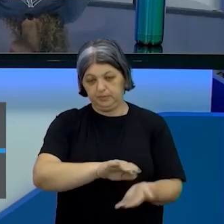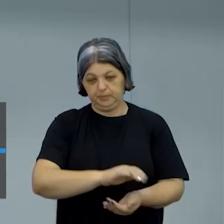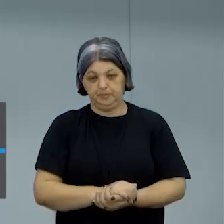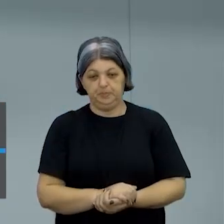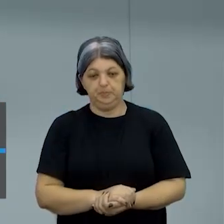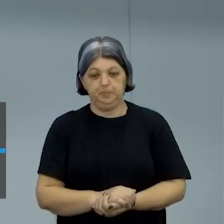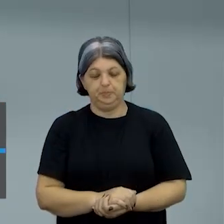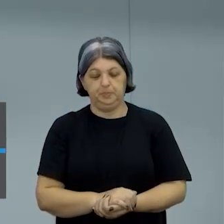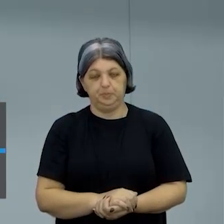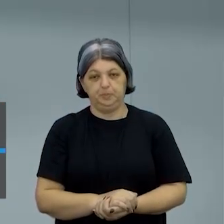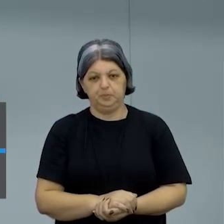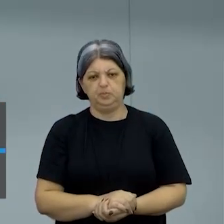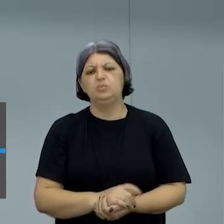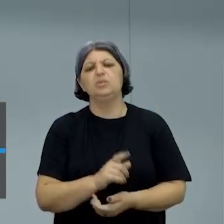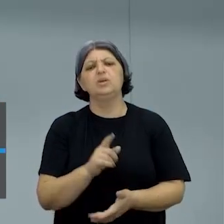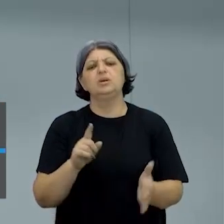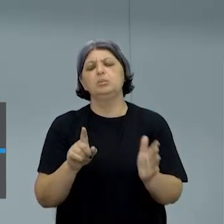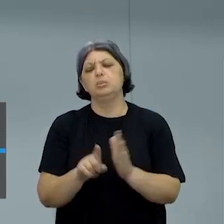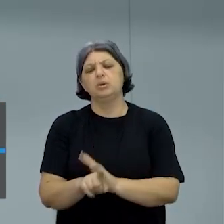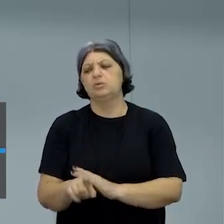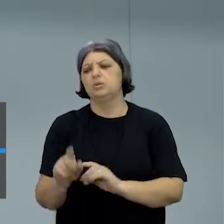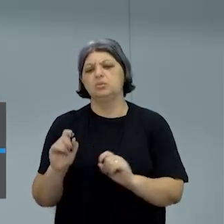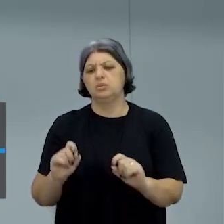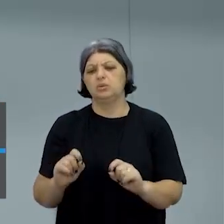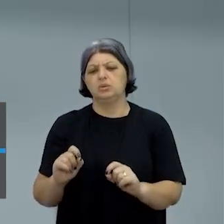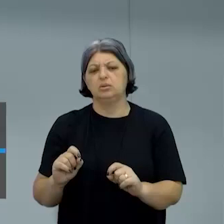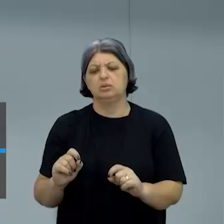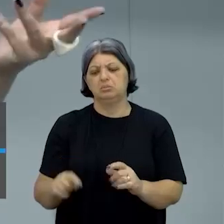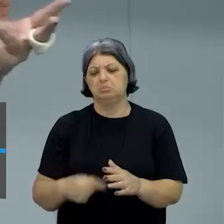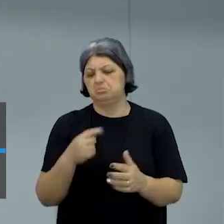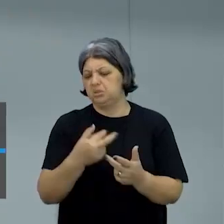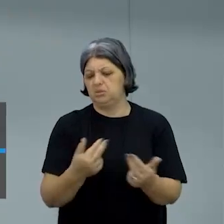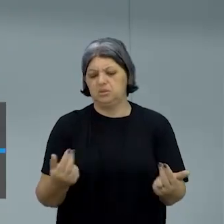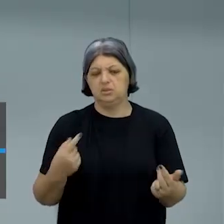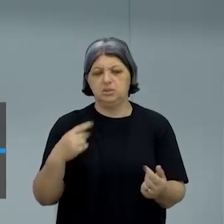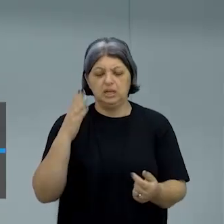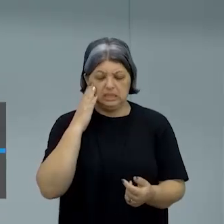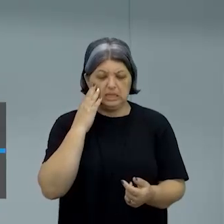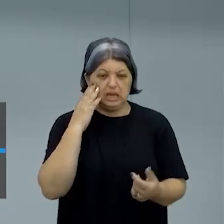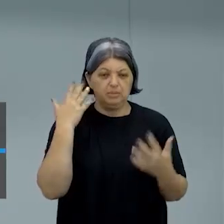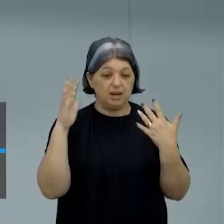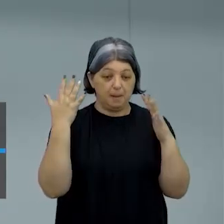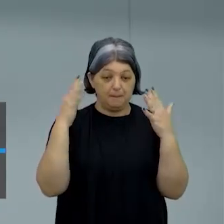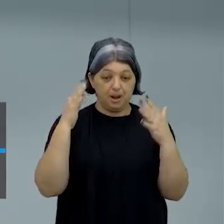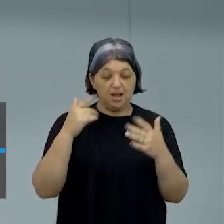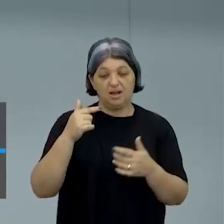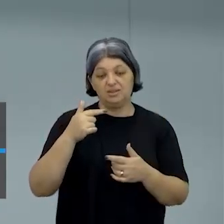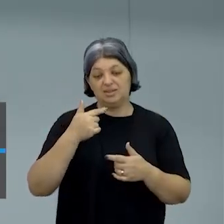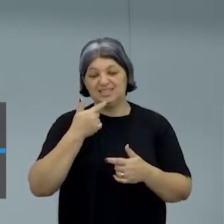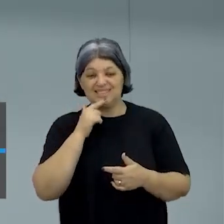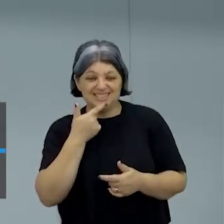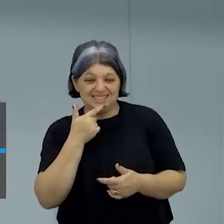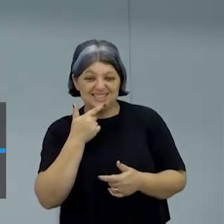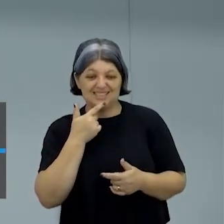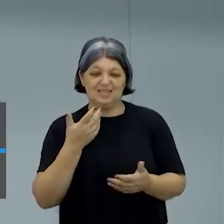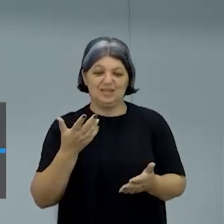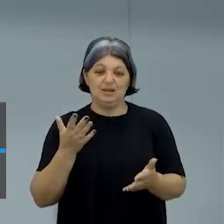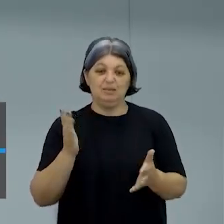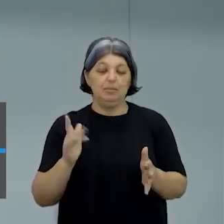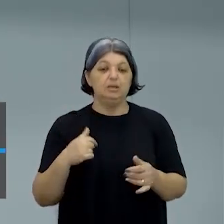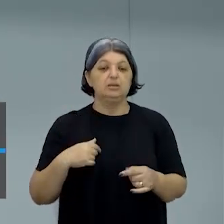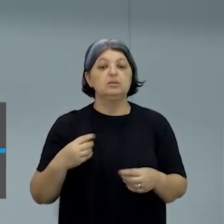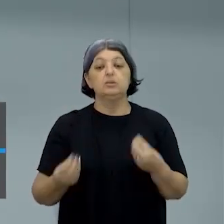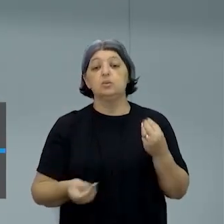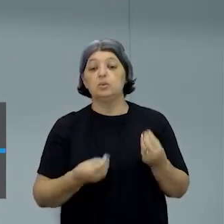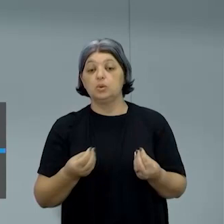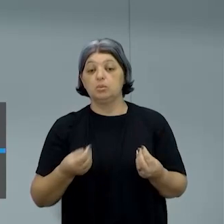você... qual é o primeiro sinal? Eu sei que tem os aplausos, os risos, mas o primeiro sinal de que aquilo emplacou